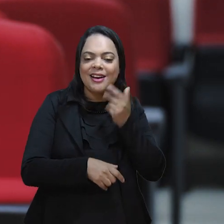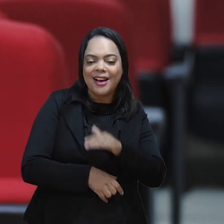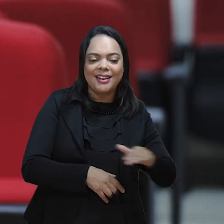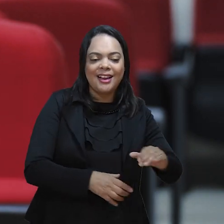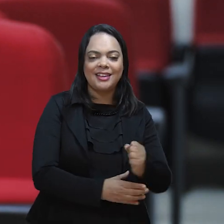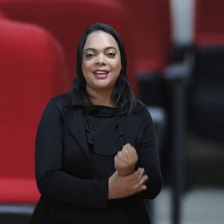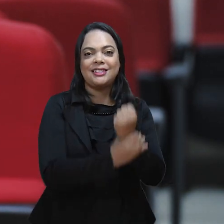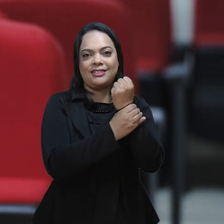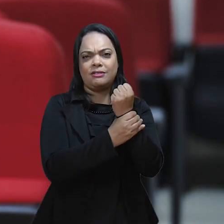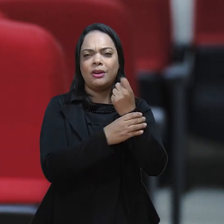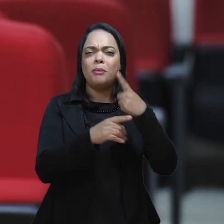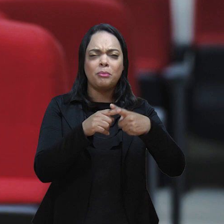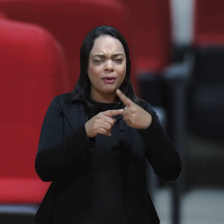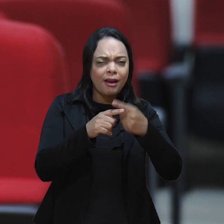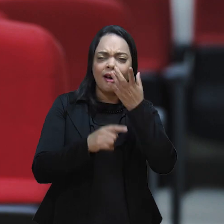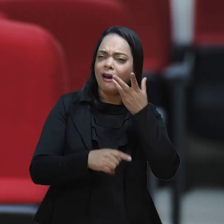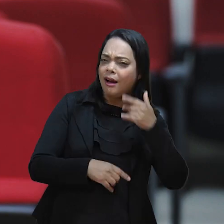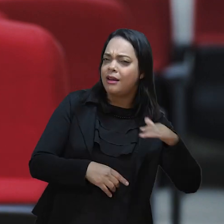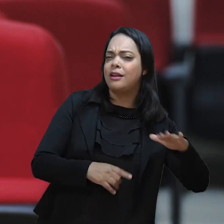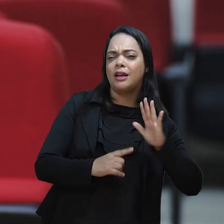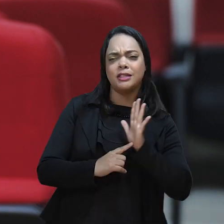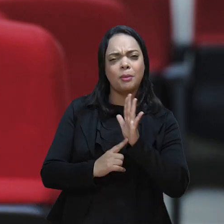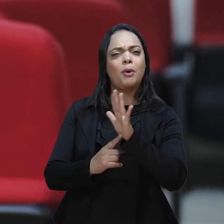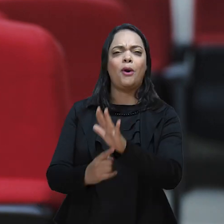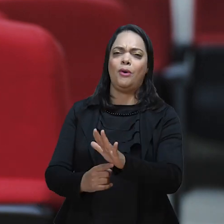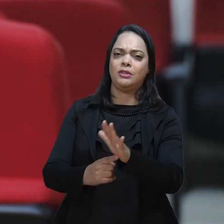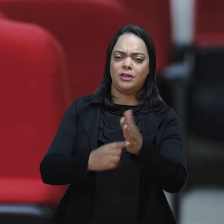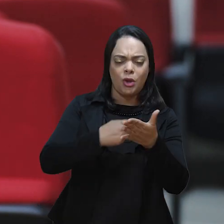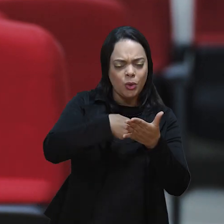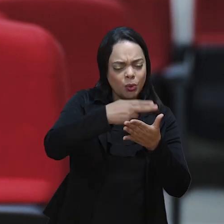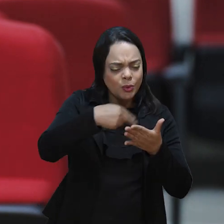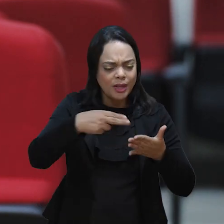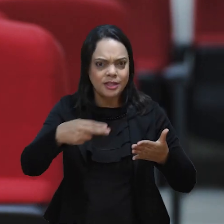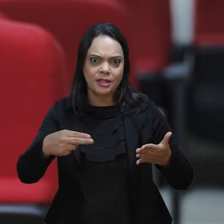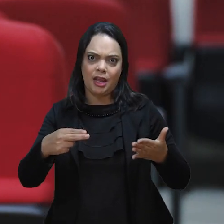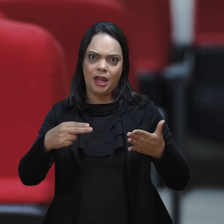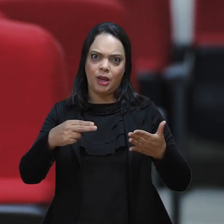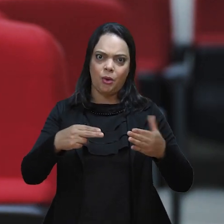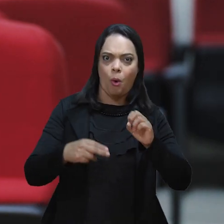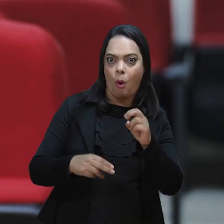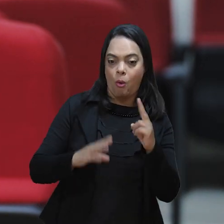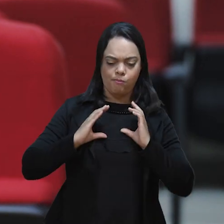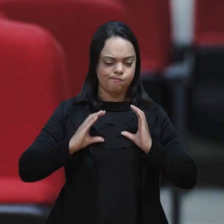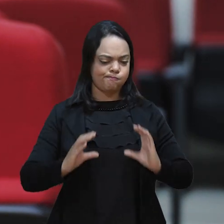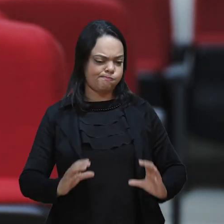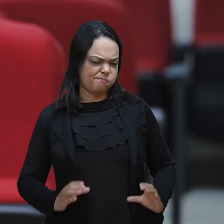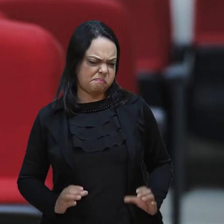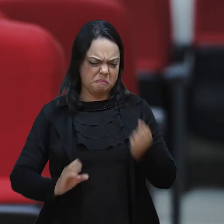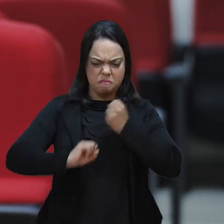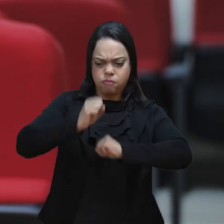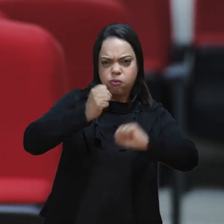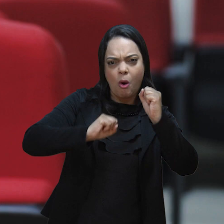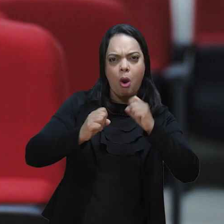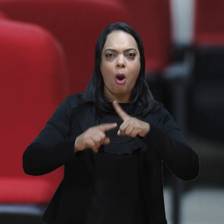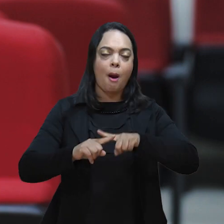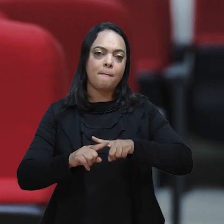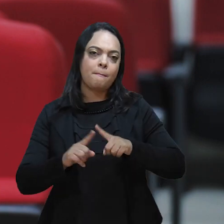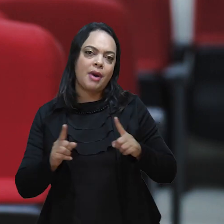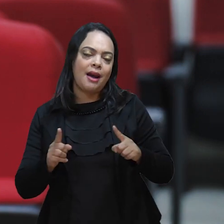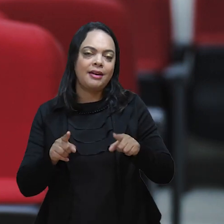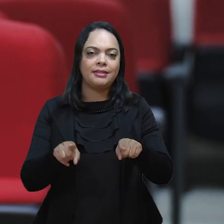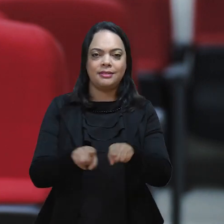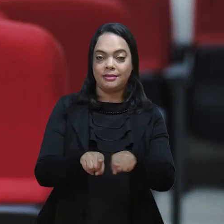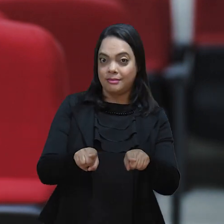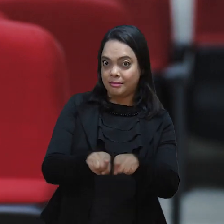criança dá pistas no desenho, no comportamento arredio, numa hipersexualização, ou às